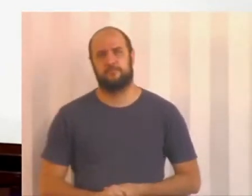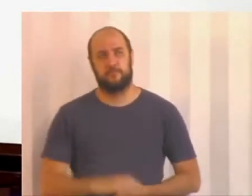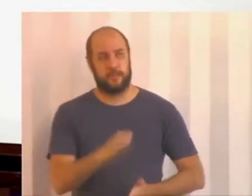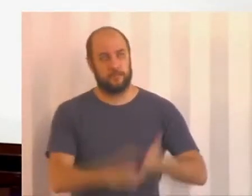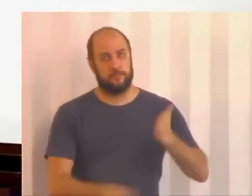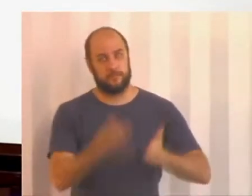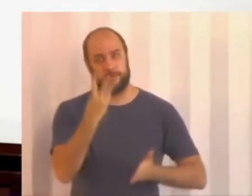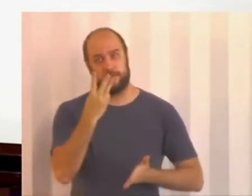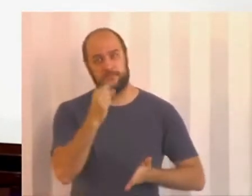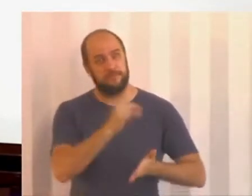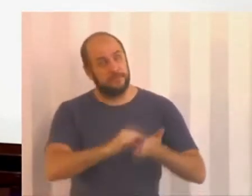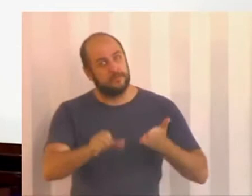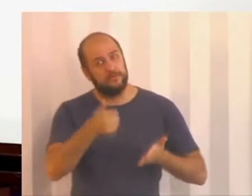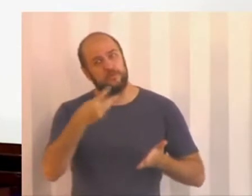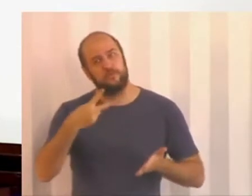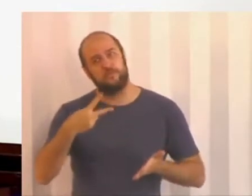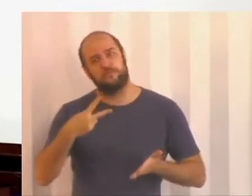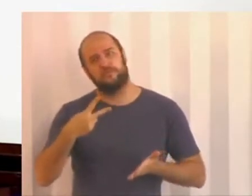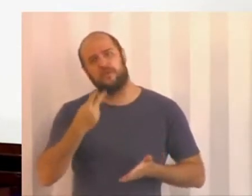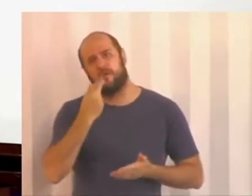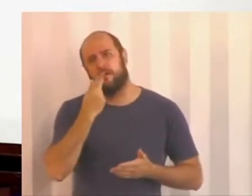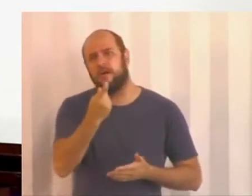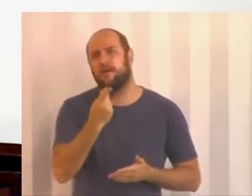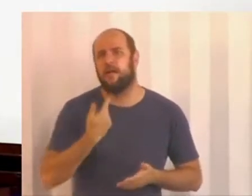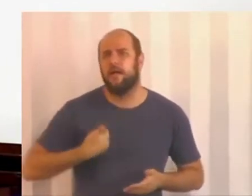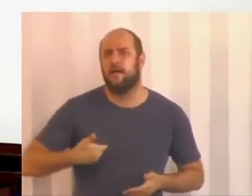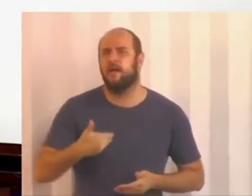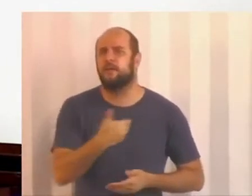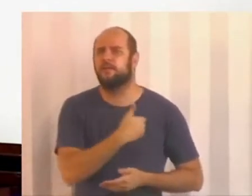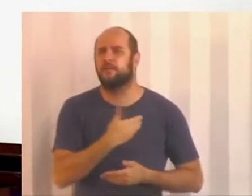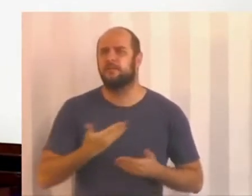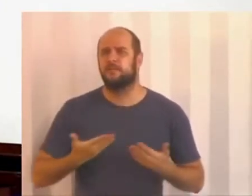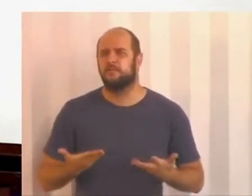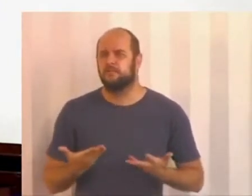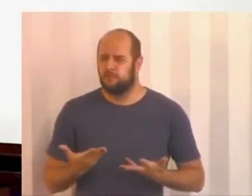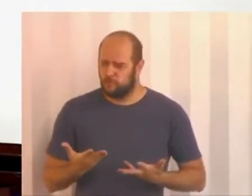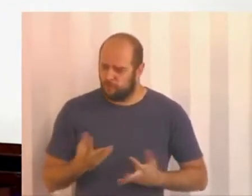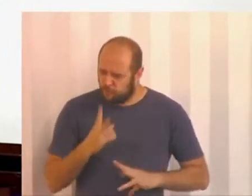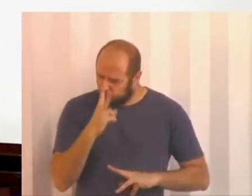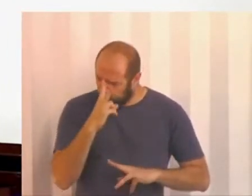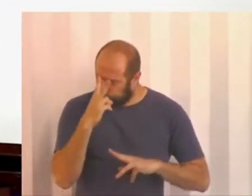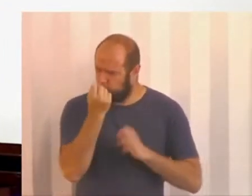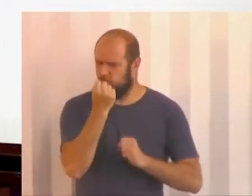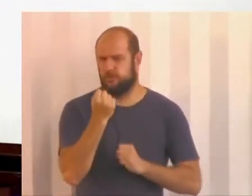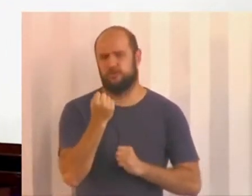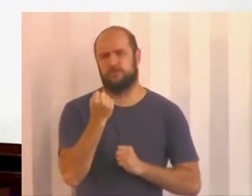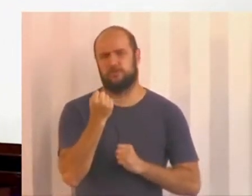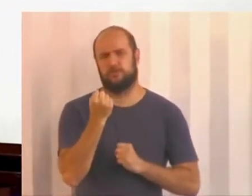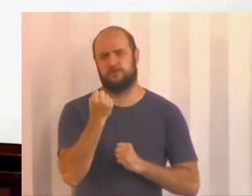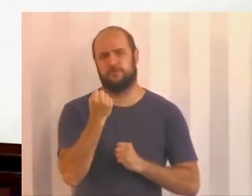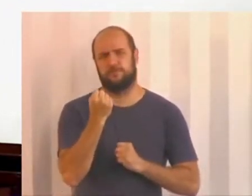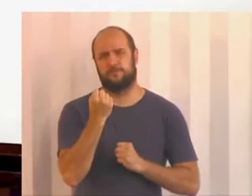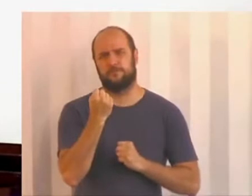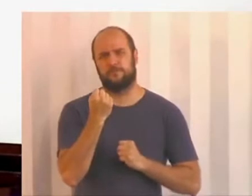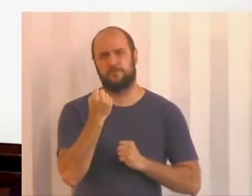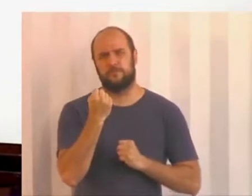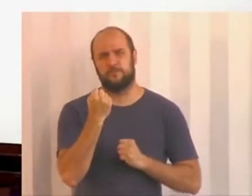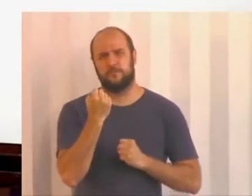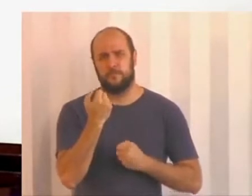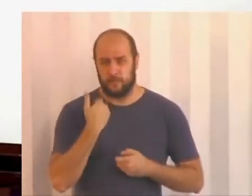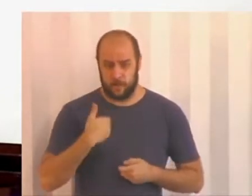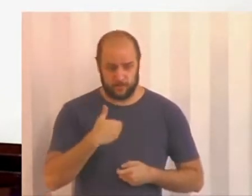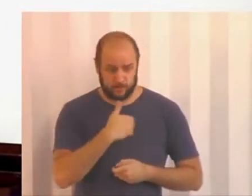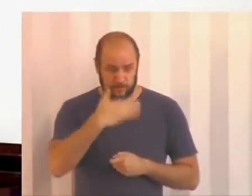a 16, nós temos Paulo trazendo algo tão forte, daquilo que nós